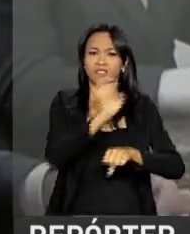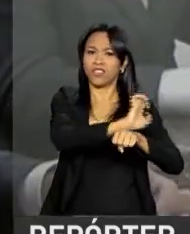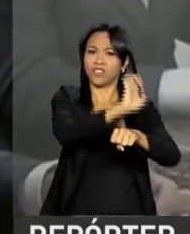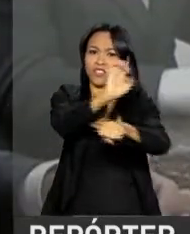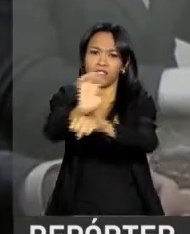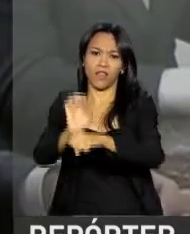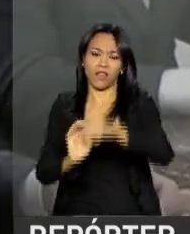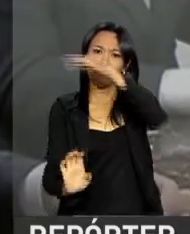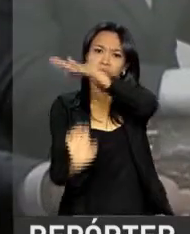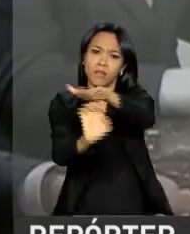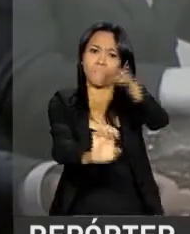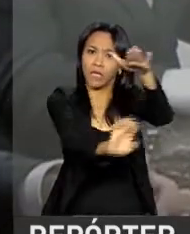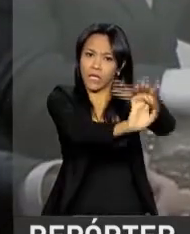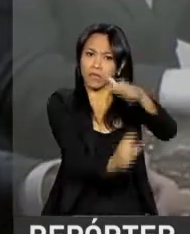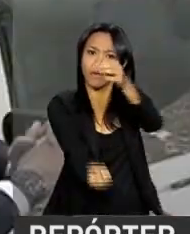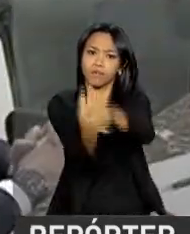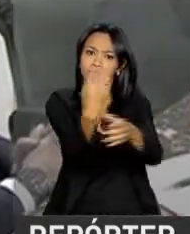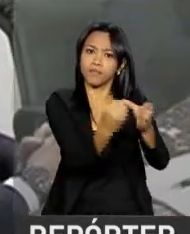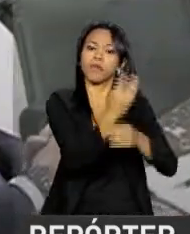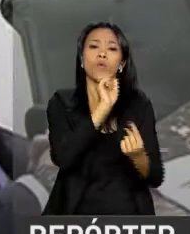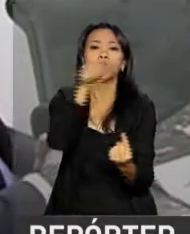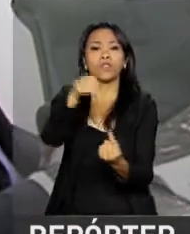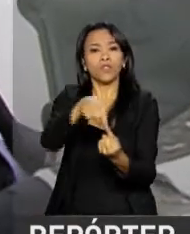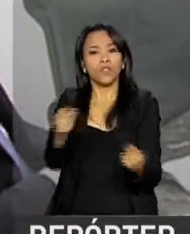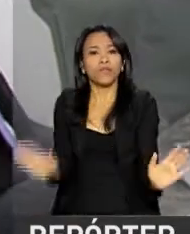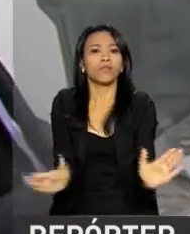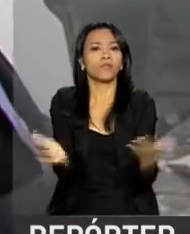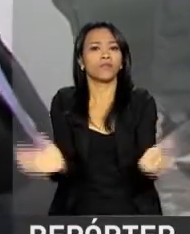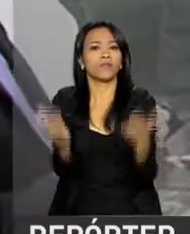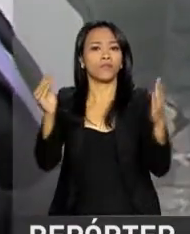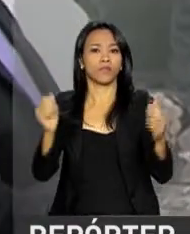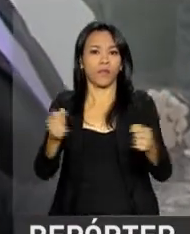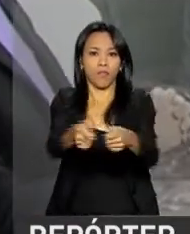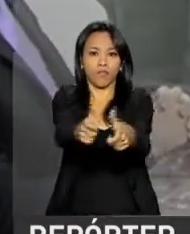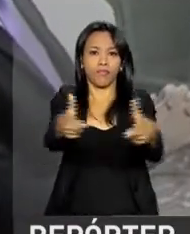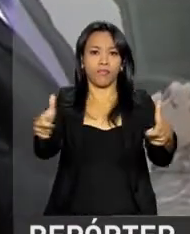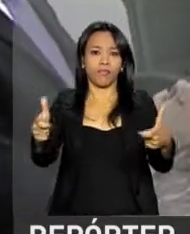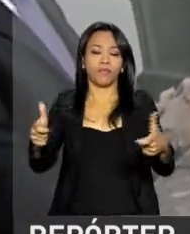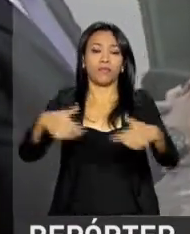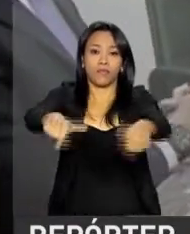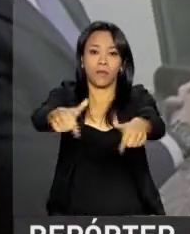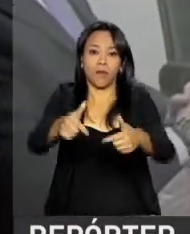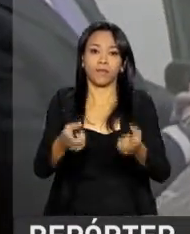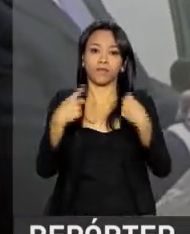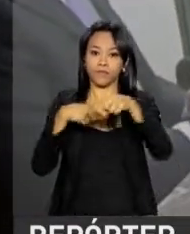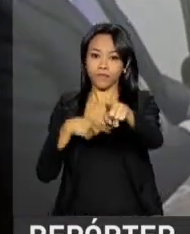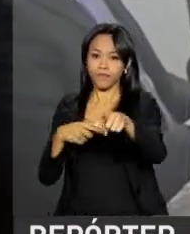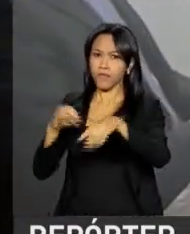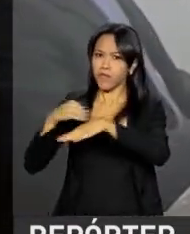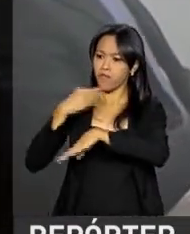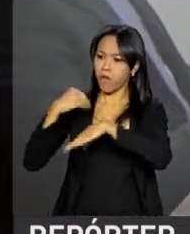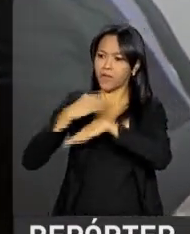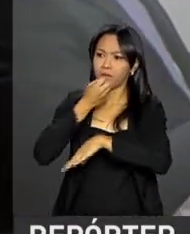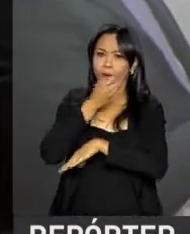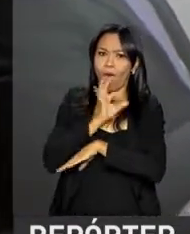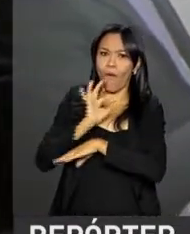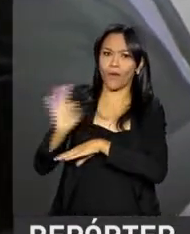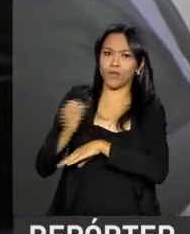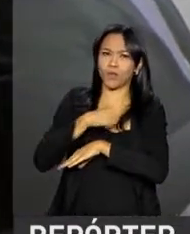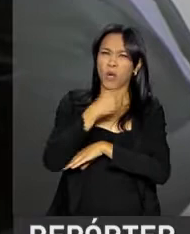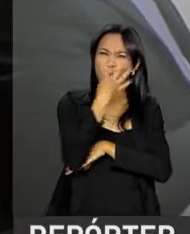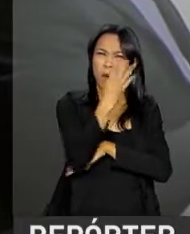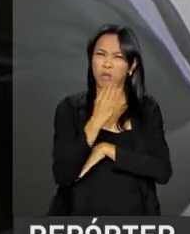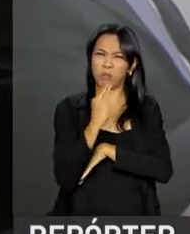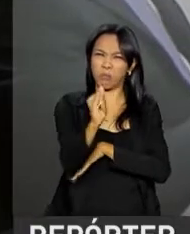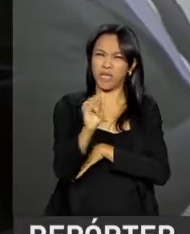importantes para a geração de empregos no país. Eu recebo com muita satisfação essa informação, porque são 4 milhões e meio, praticamente. 4 bilhões